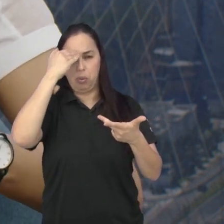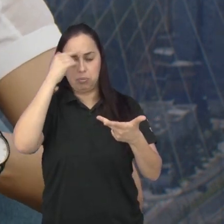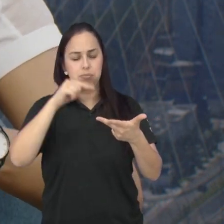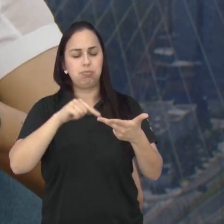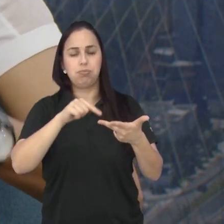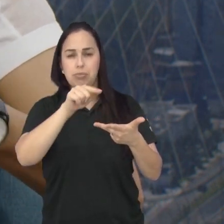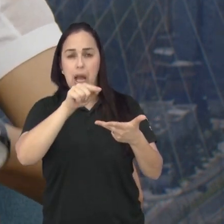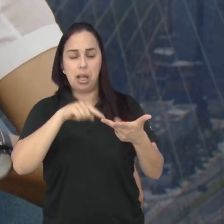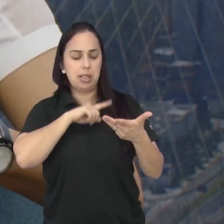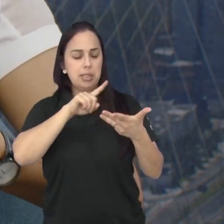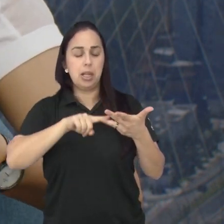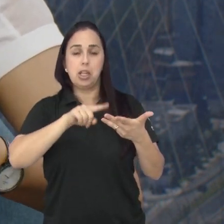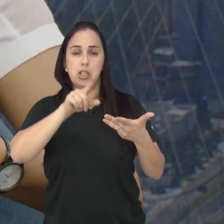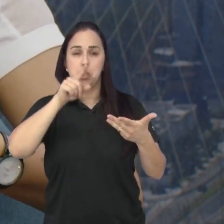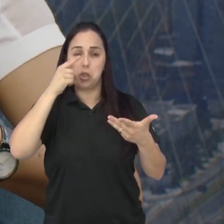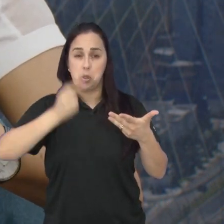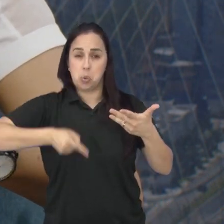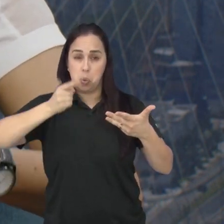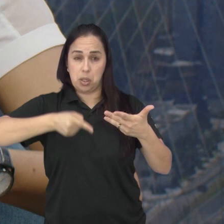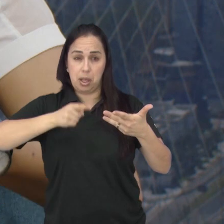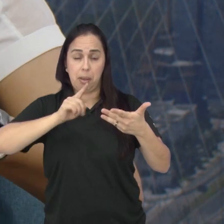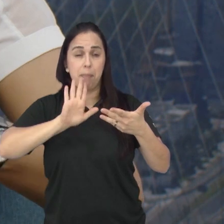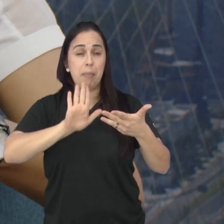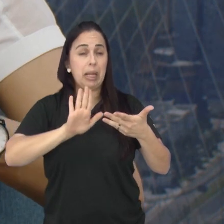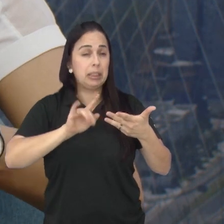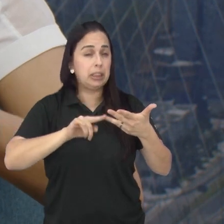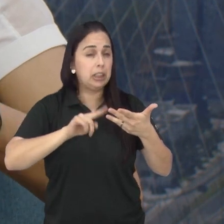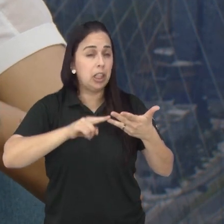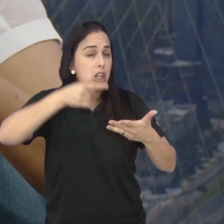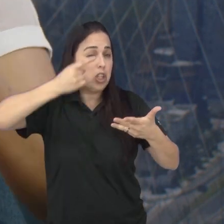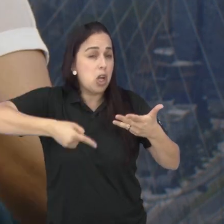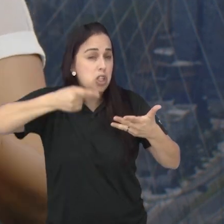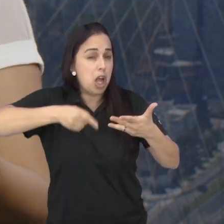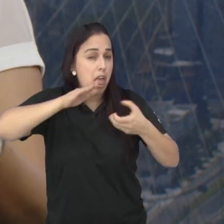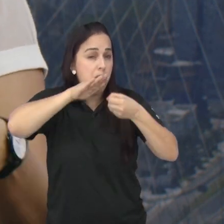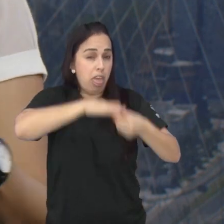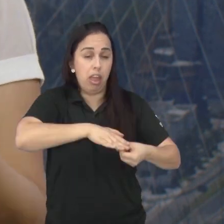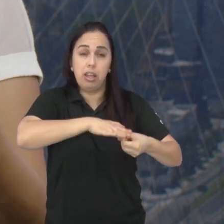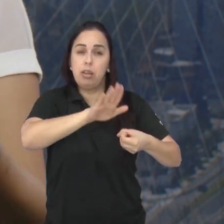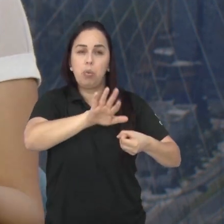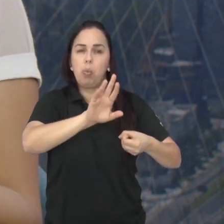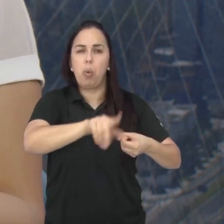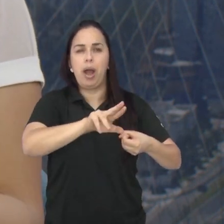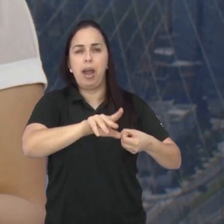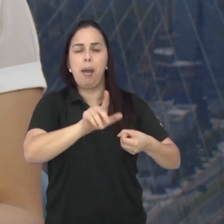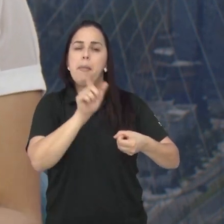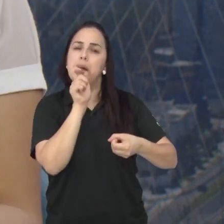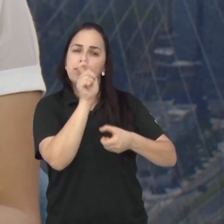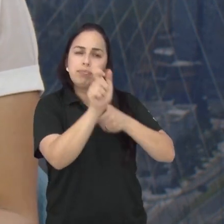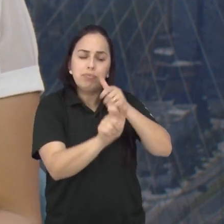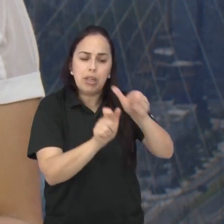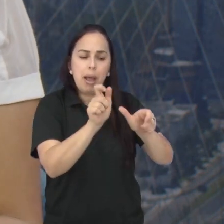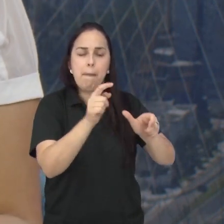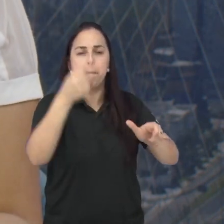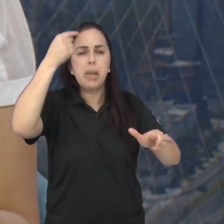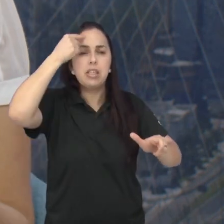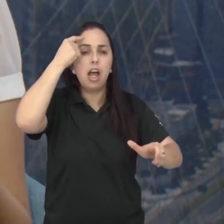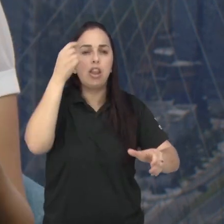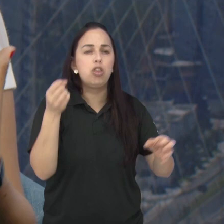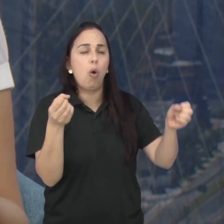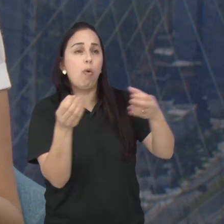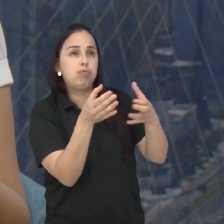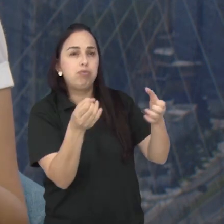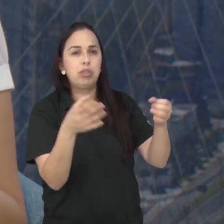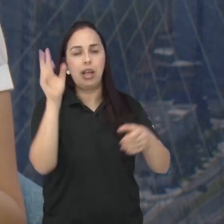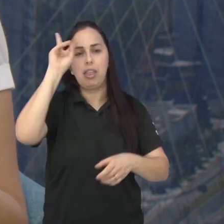outro, debater com esse outro, mas debater num sentido não da destruição, mas da construção do novo, né? Então, porque muitas